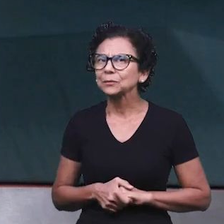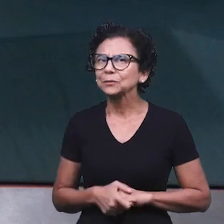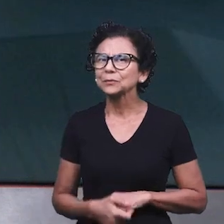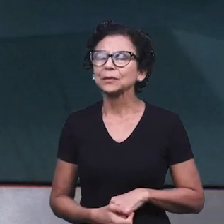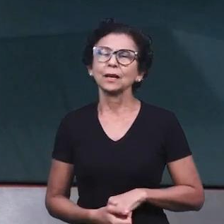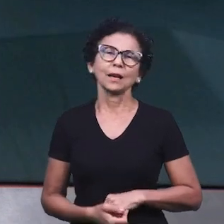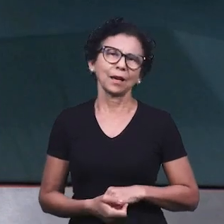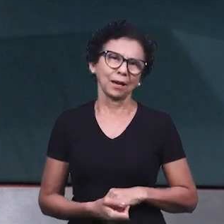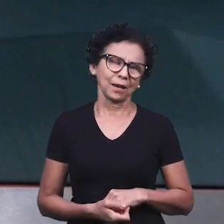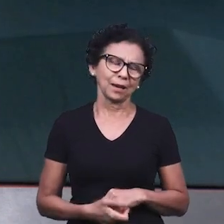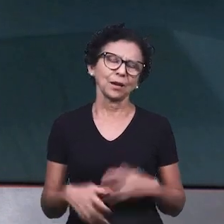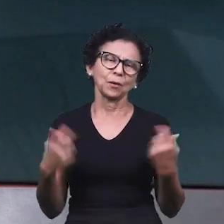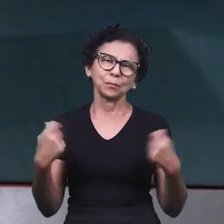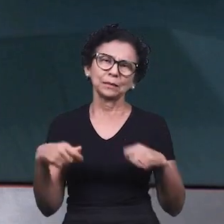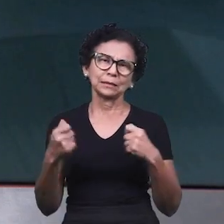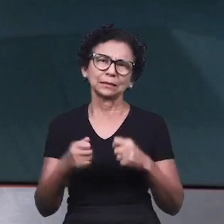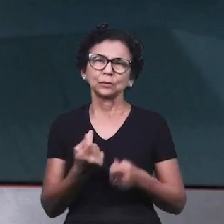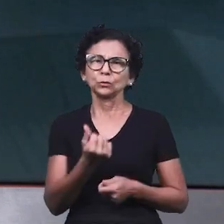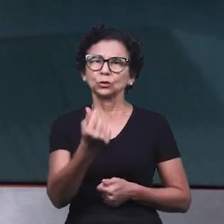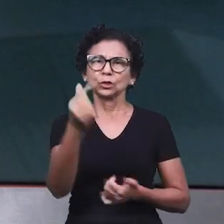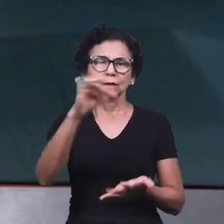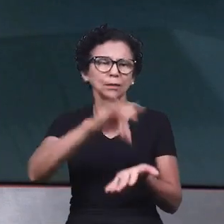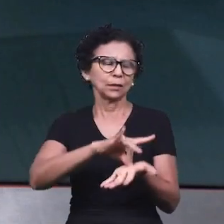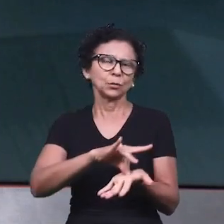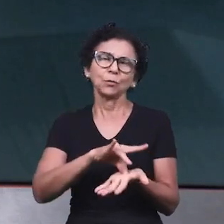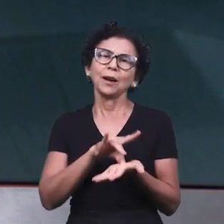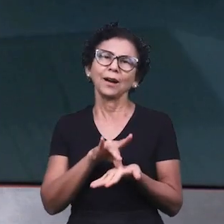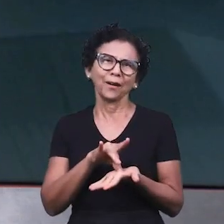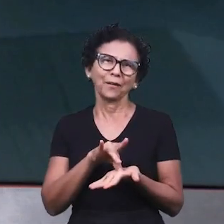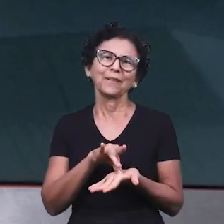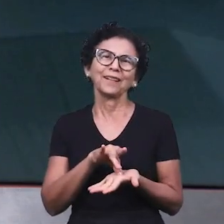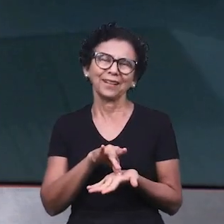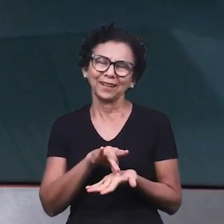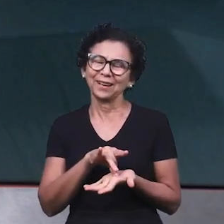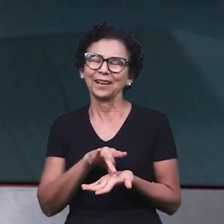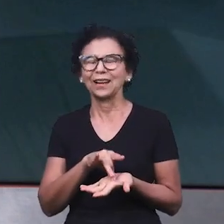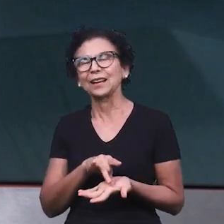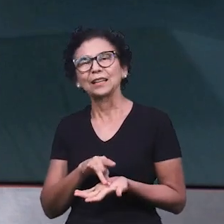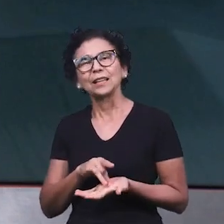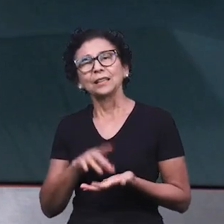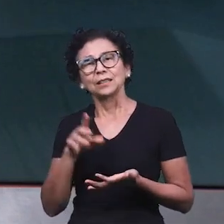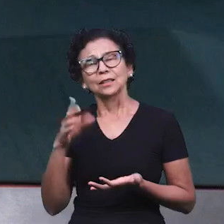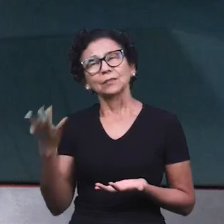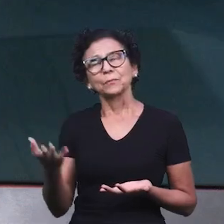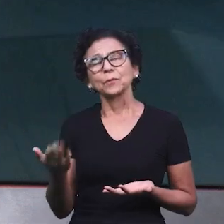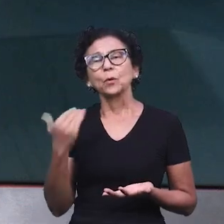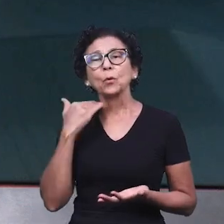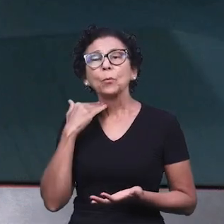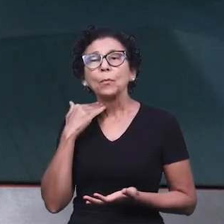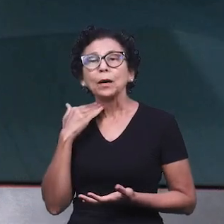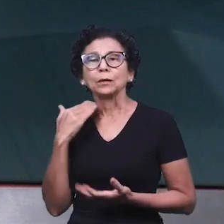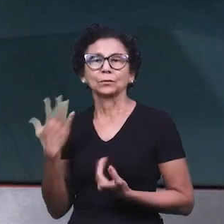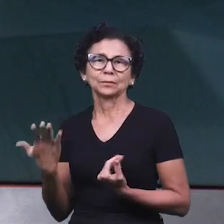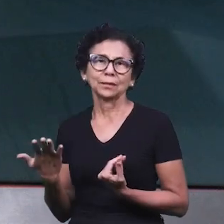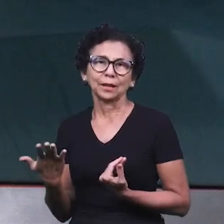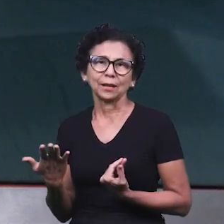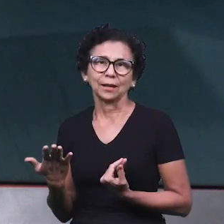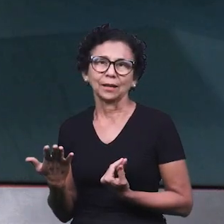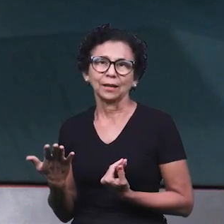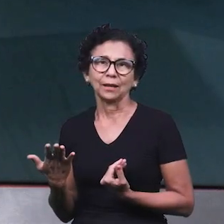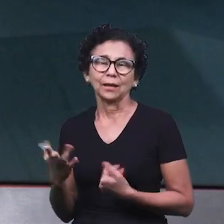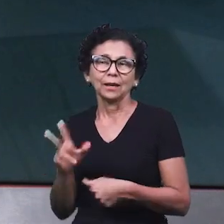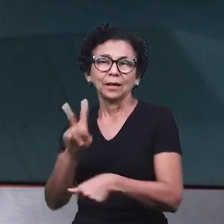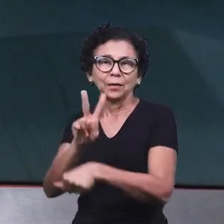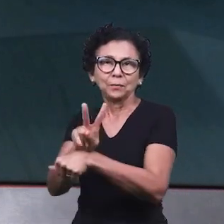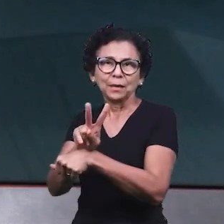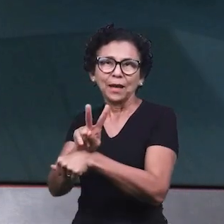juros? É a remuneração do capital de quem tem dinheiro. Quem tem dinheiro coloca o seu próprio dinheiro trabalhar